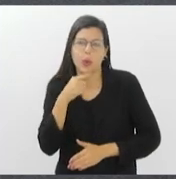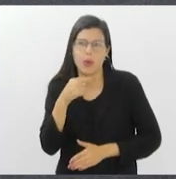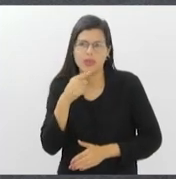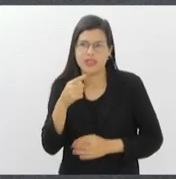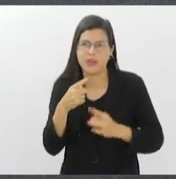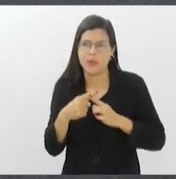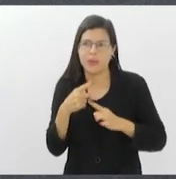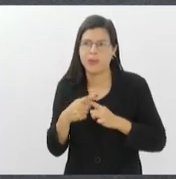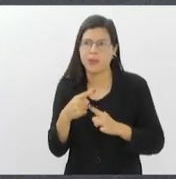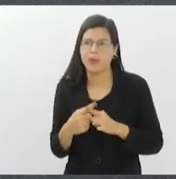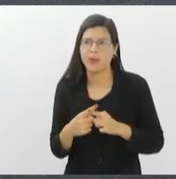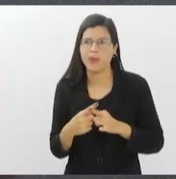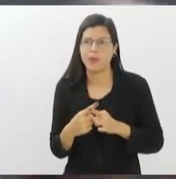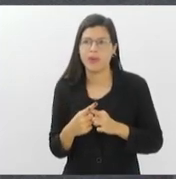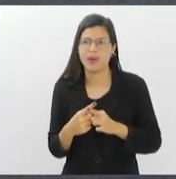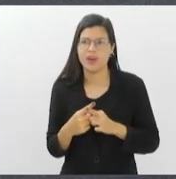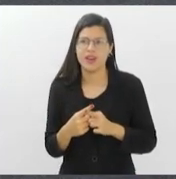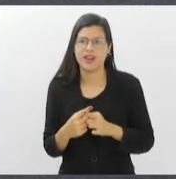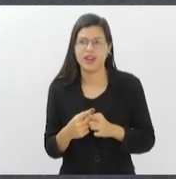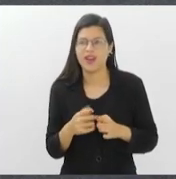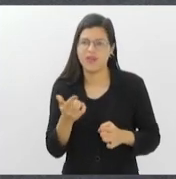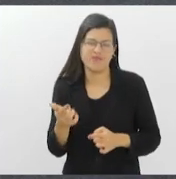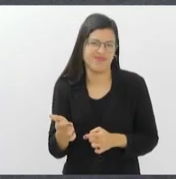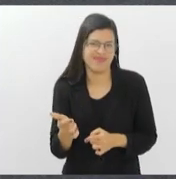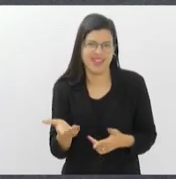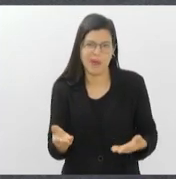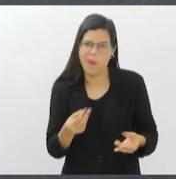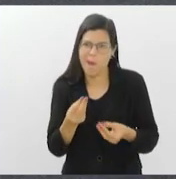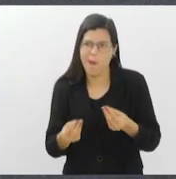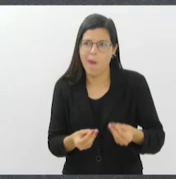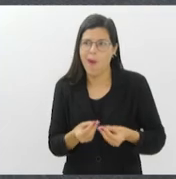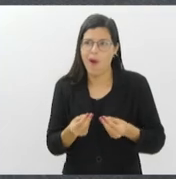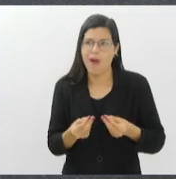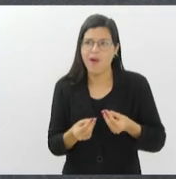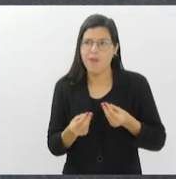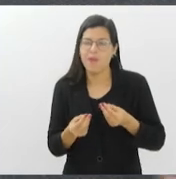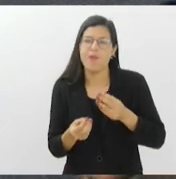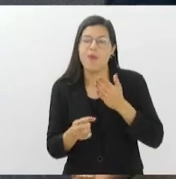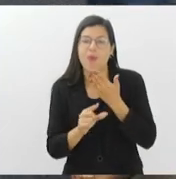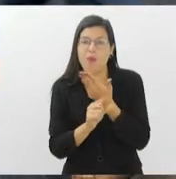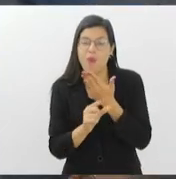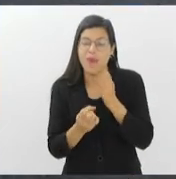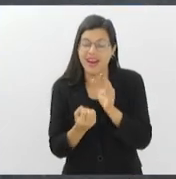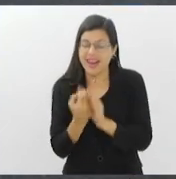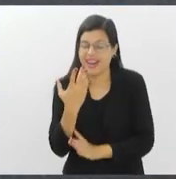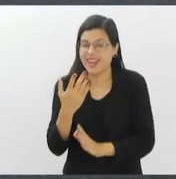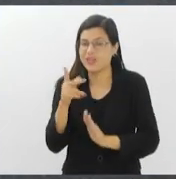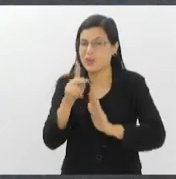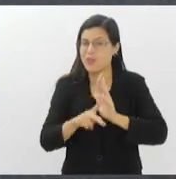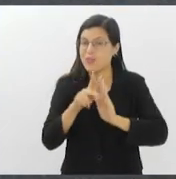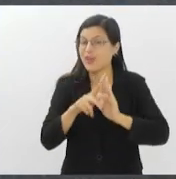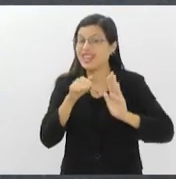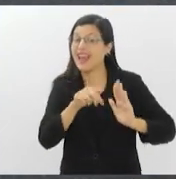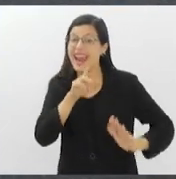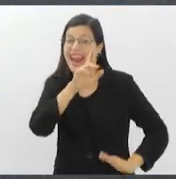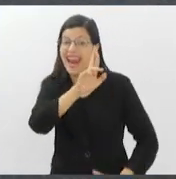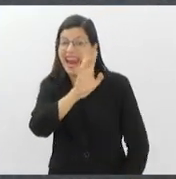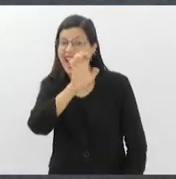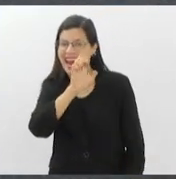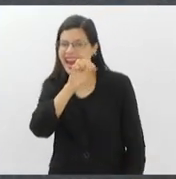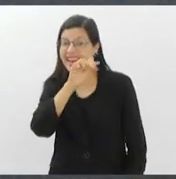a tenho, deputada Tia Ju. Quem é o autor do projeto é o Renato, não sou eu. Então, por favor,